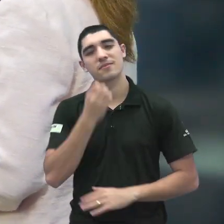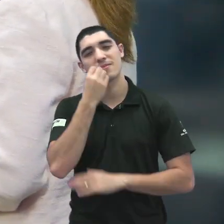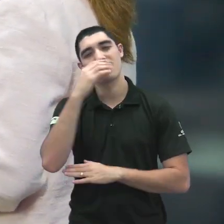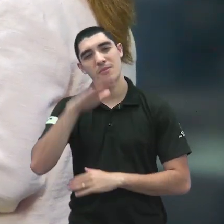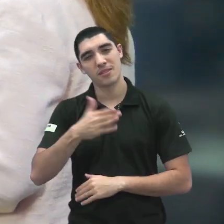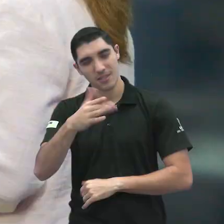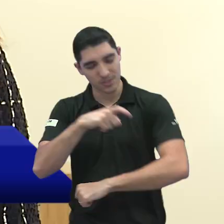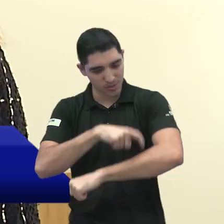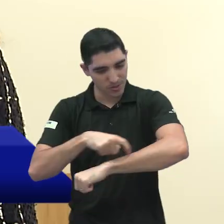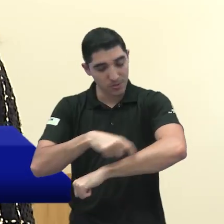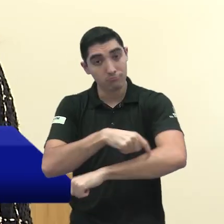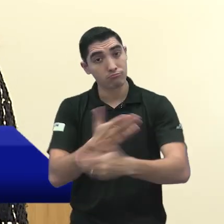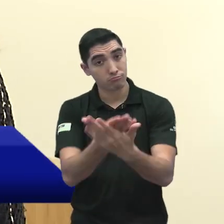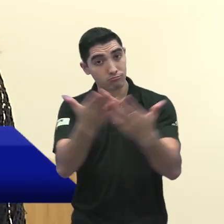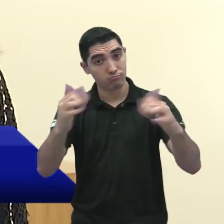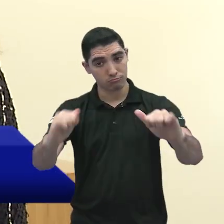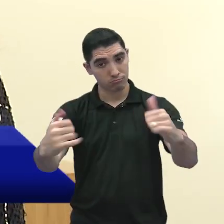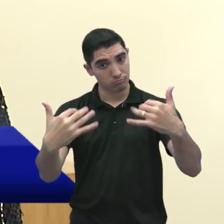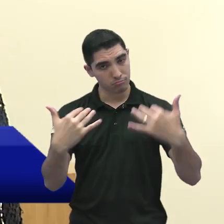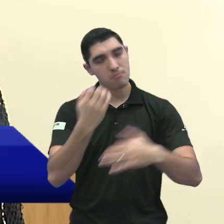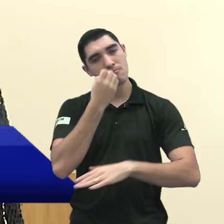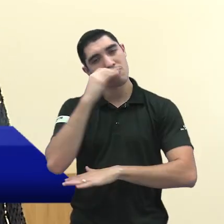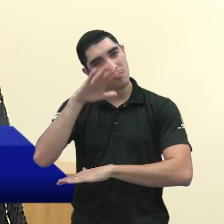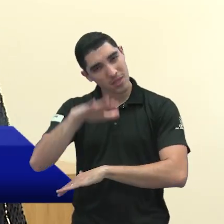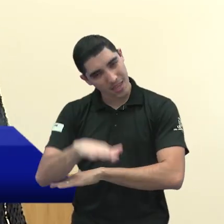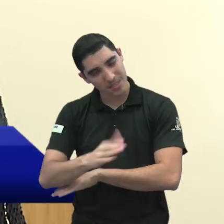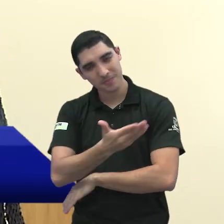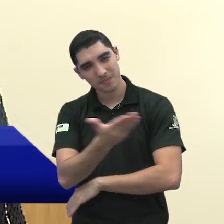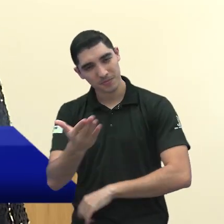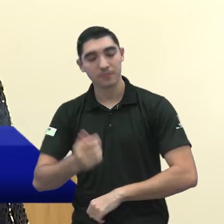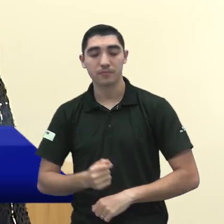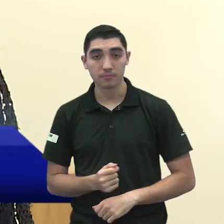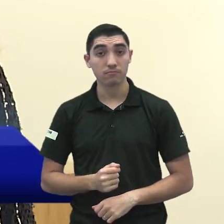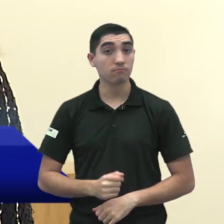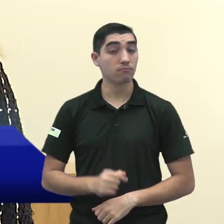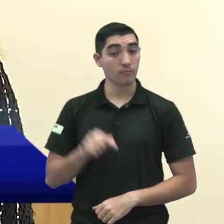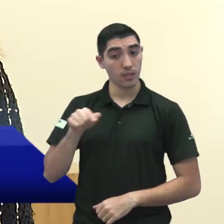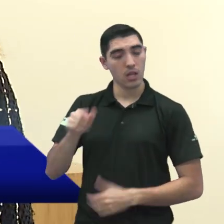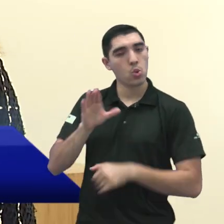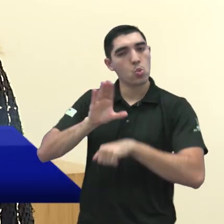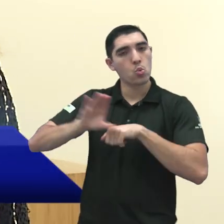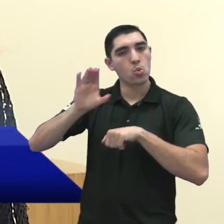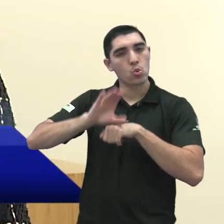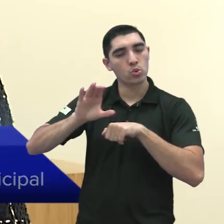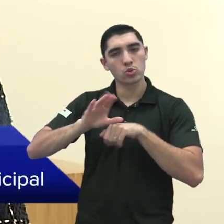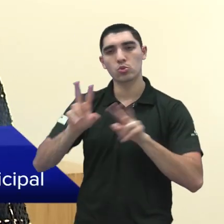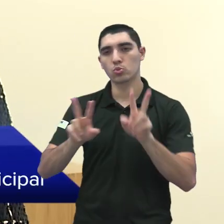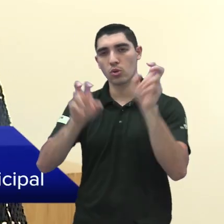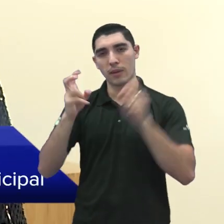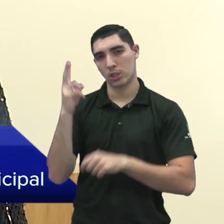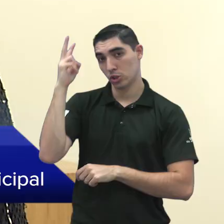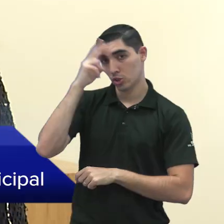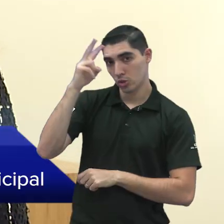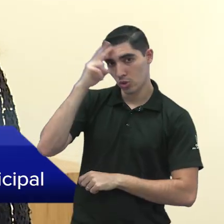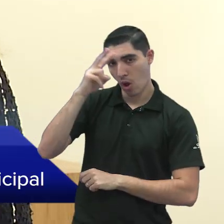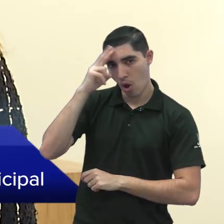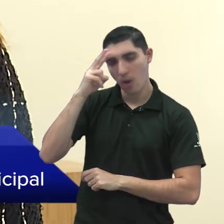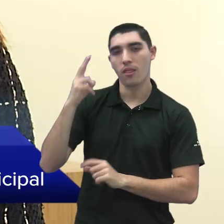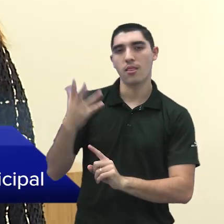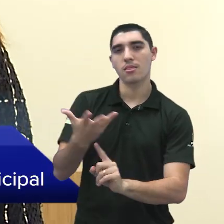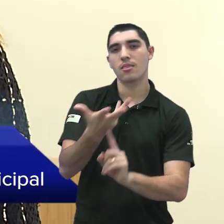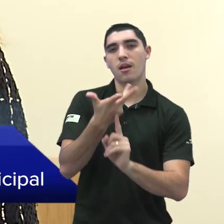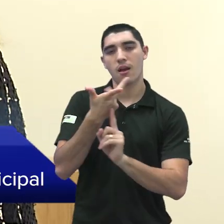Boa tarde, Júlia. Boa tarde para você que acompanha o Boletim Legislativo. Pois é, as aulas para o curso de História da Arte